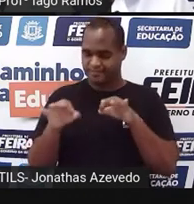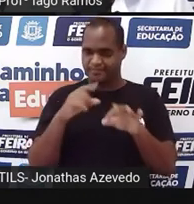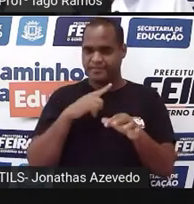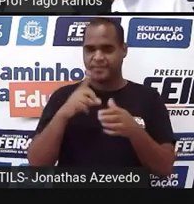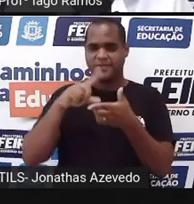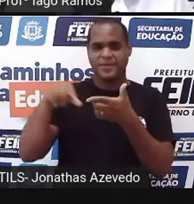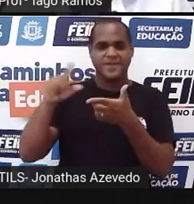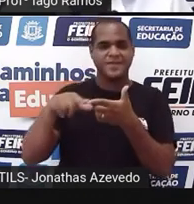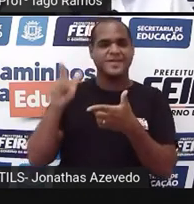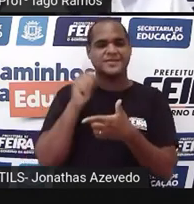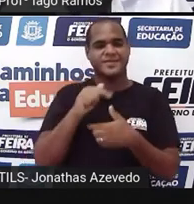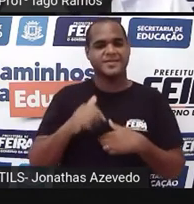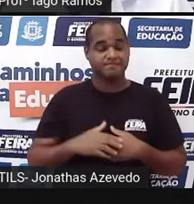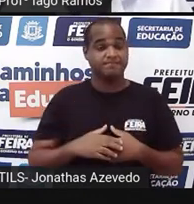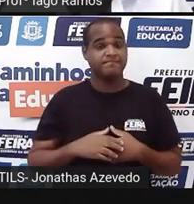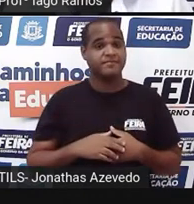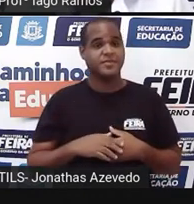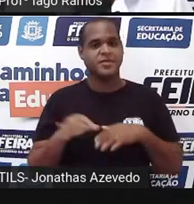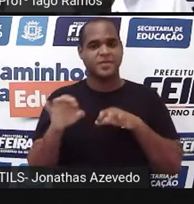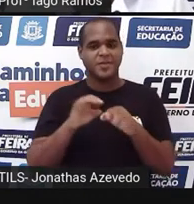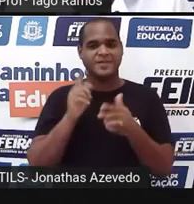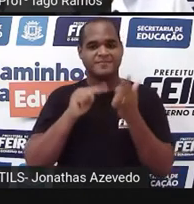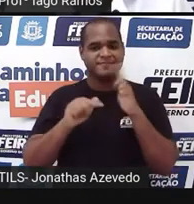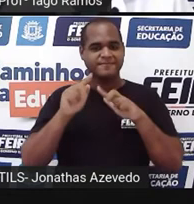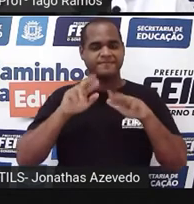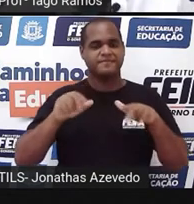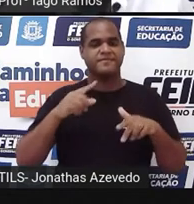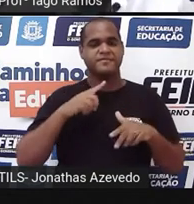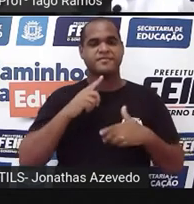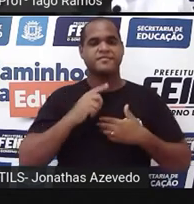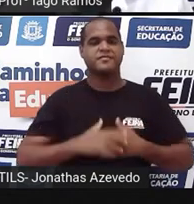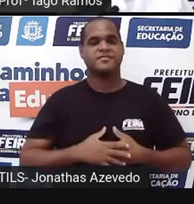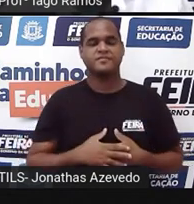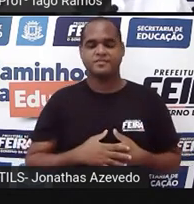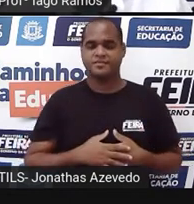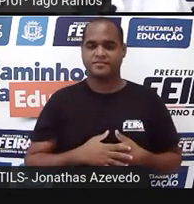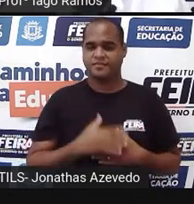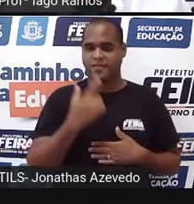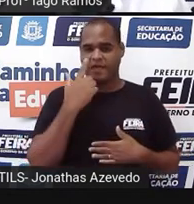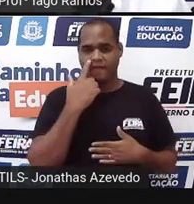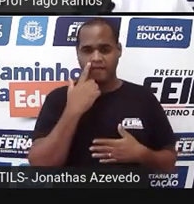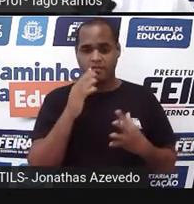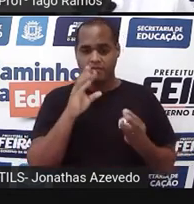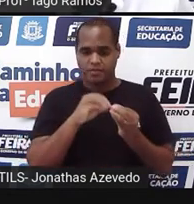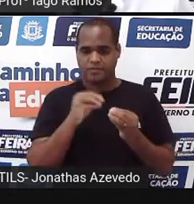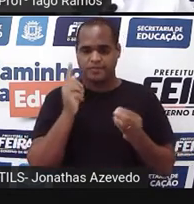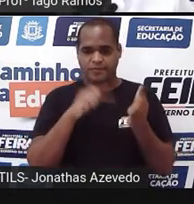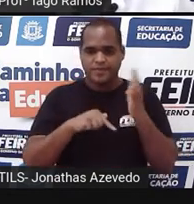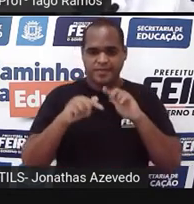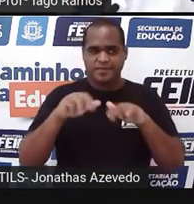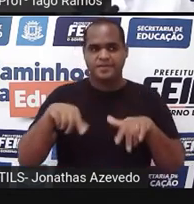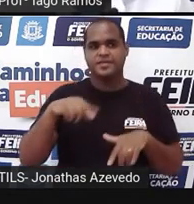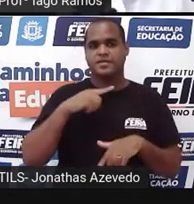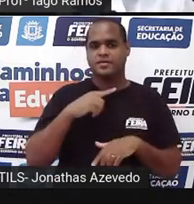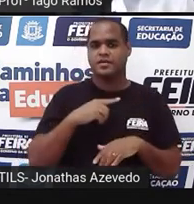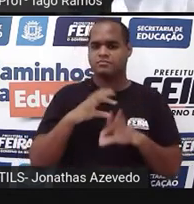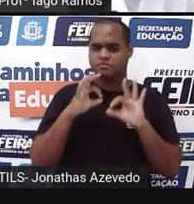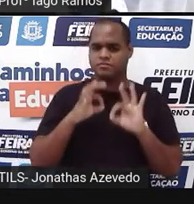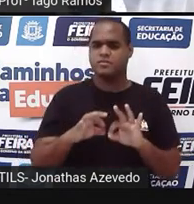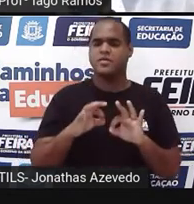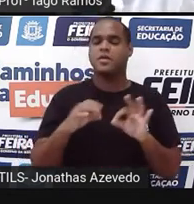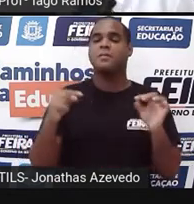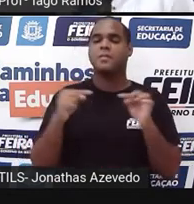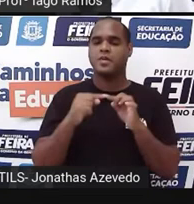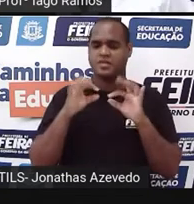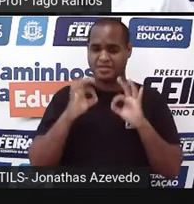o problema você pode resolver o problema o que é que a gente for fazer ver se o nosso plano teve sucesso ver se tava não